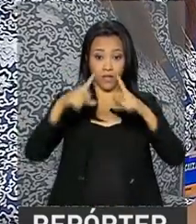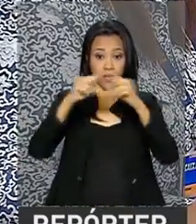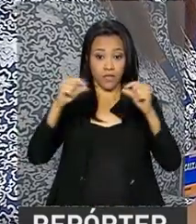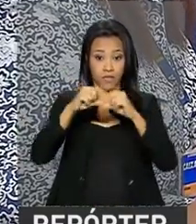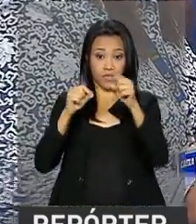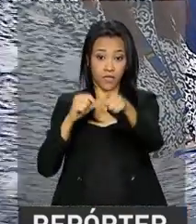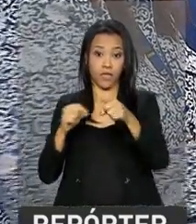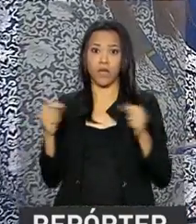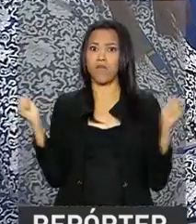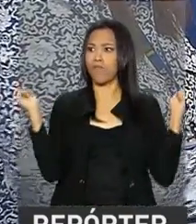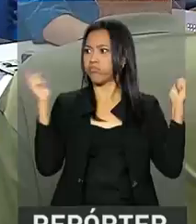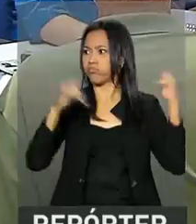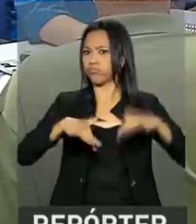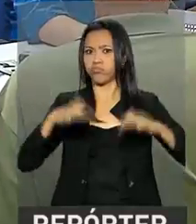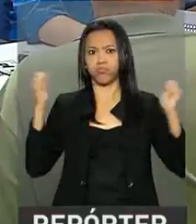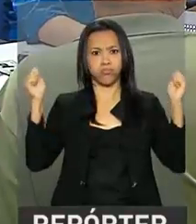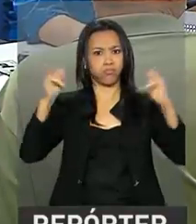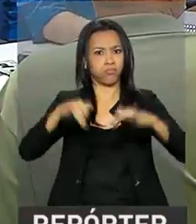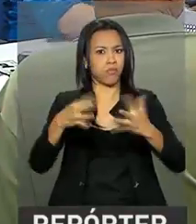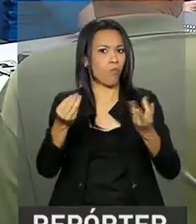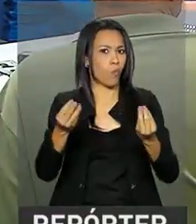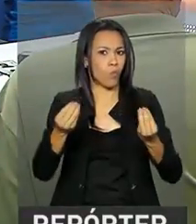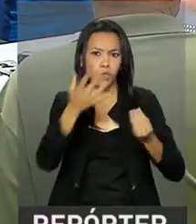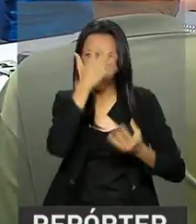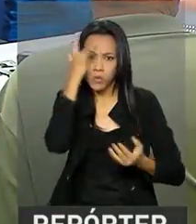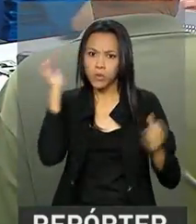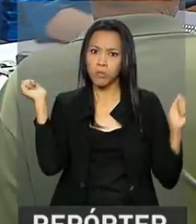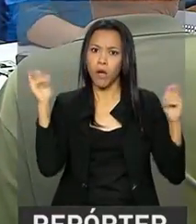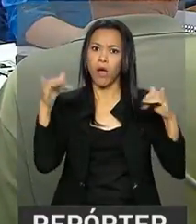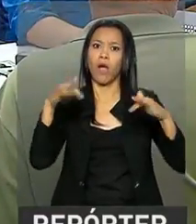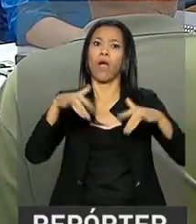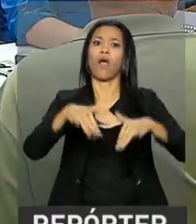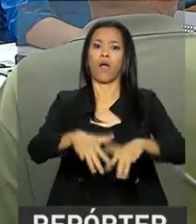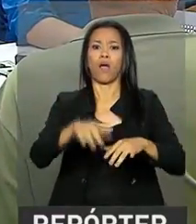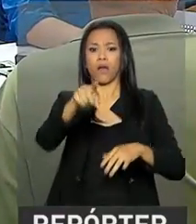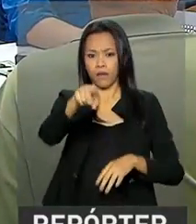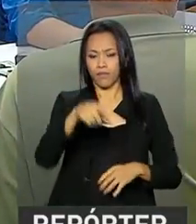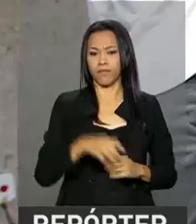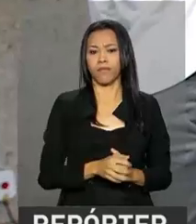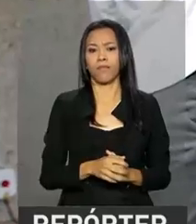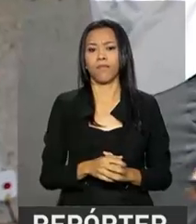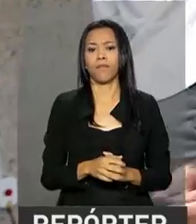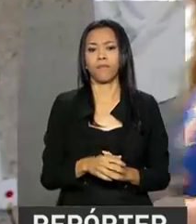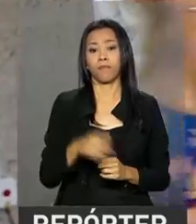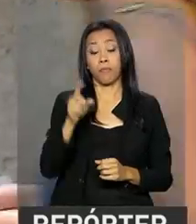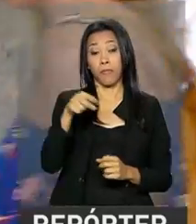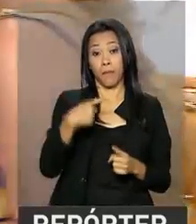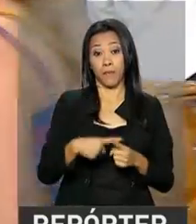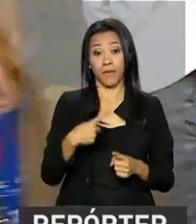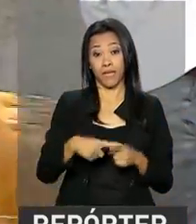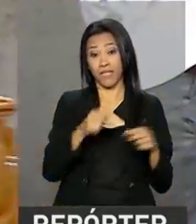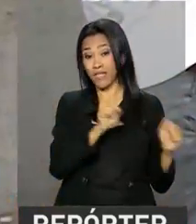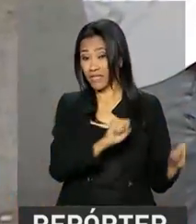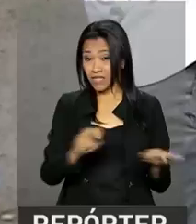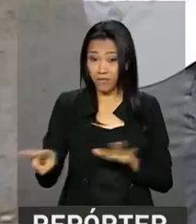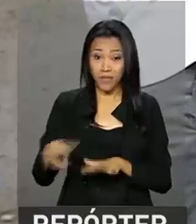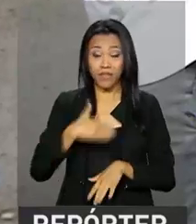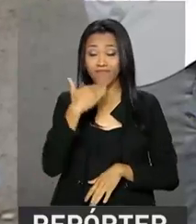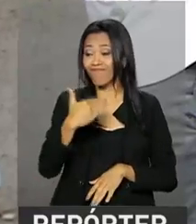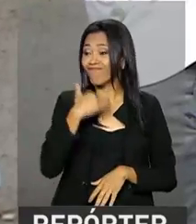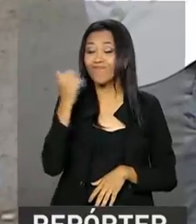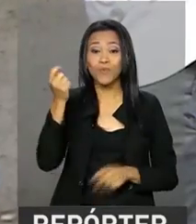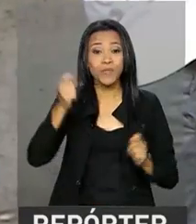o movimento foi intenso e a explicação de quem foi ao banco era justa. E na semana, de segunda a sexta eu trabalho. Uma